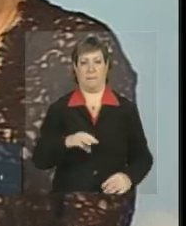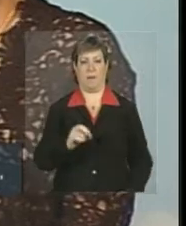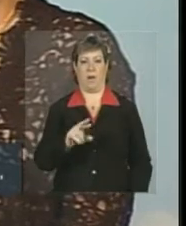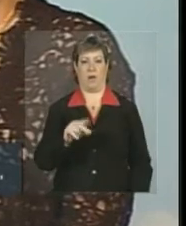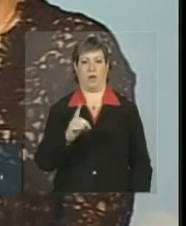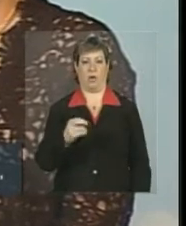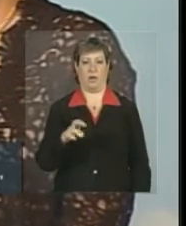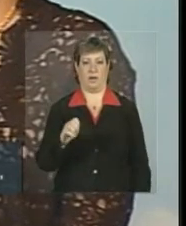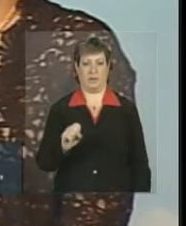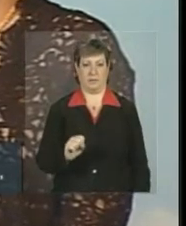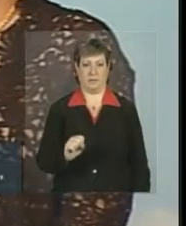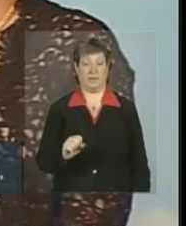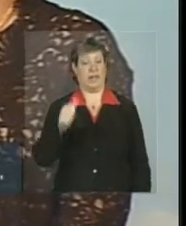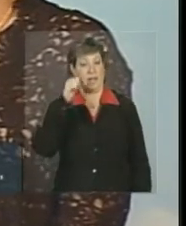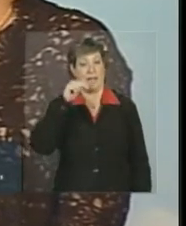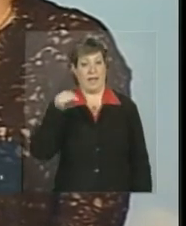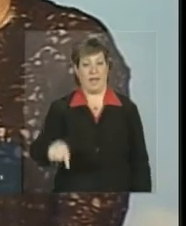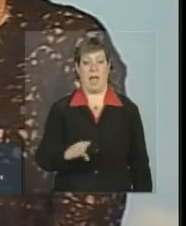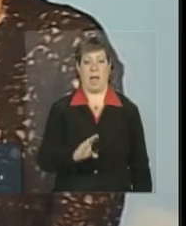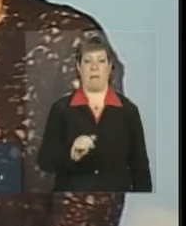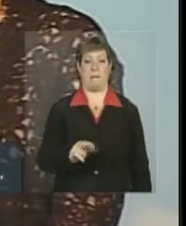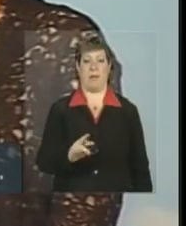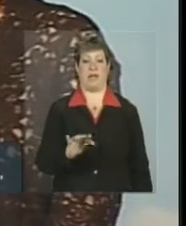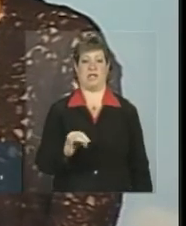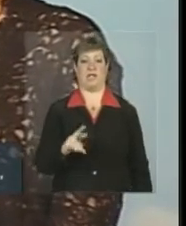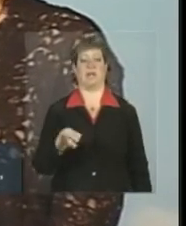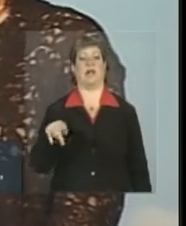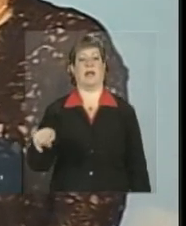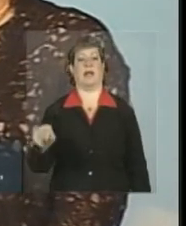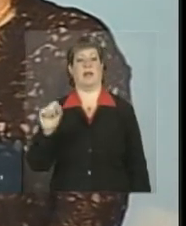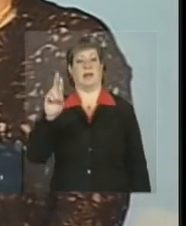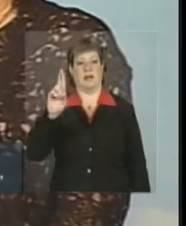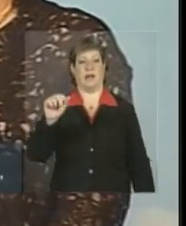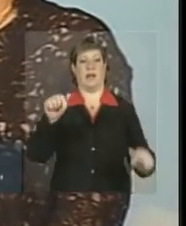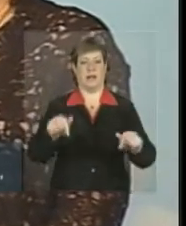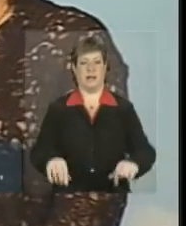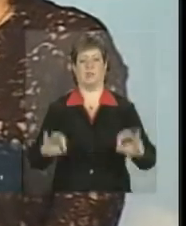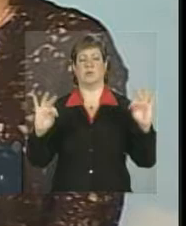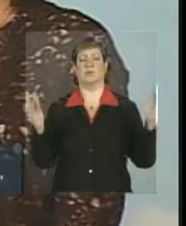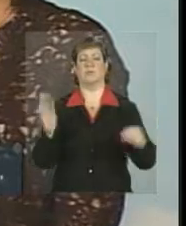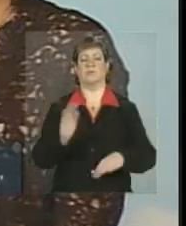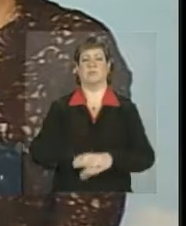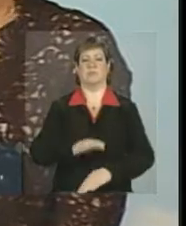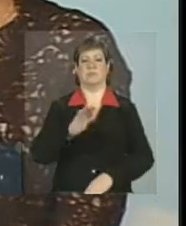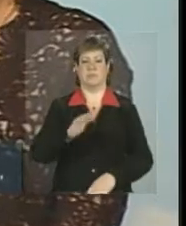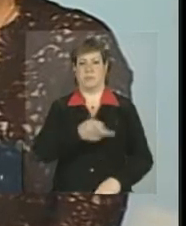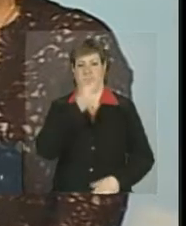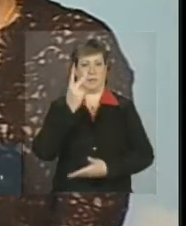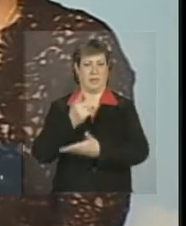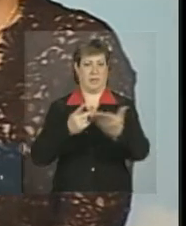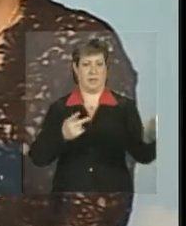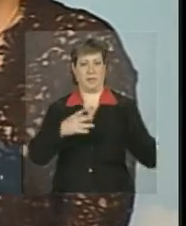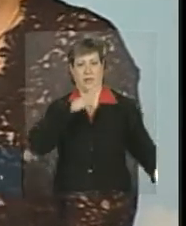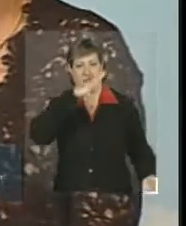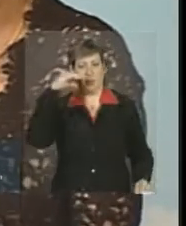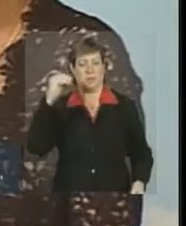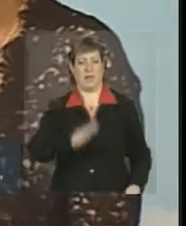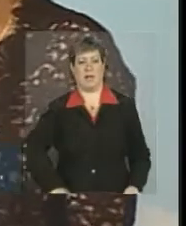A Bartíria representa aqui os milhões de brasileiros e brasileiras, adultos e